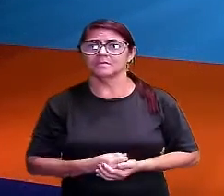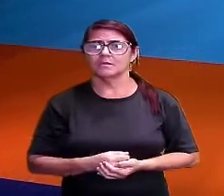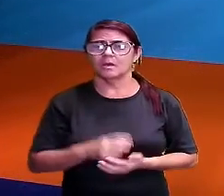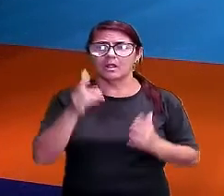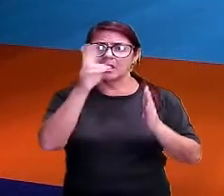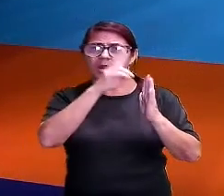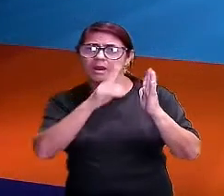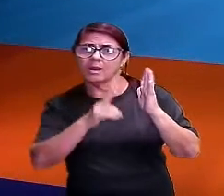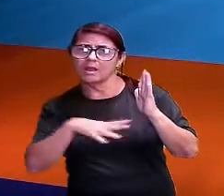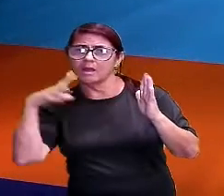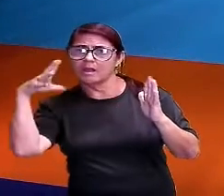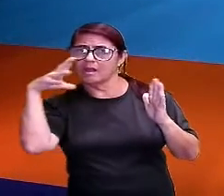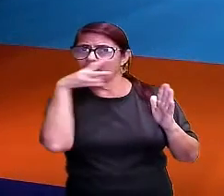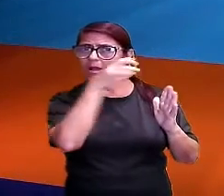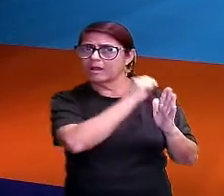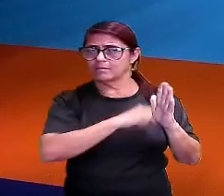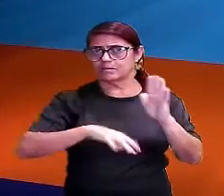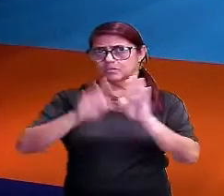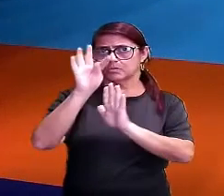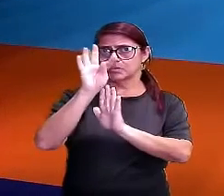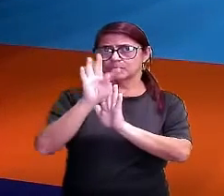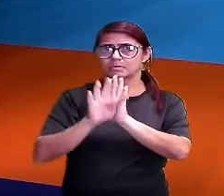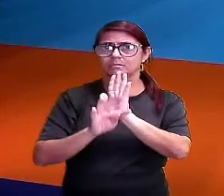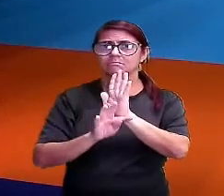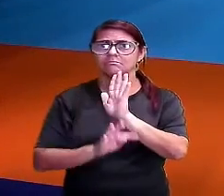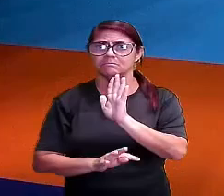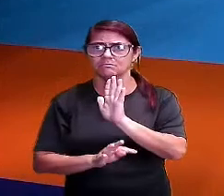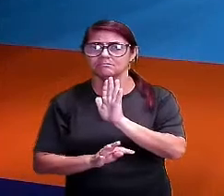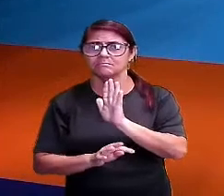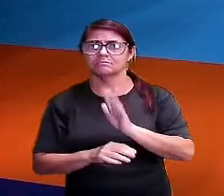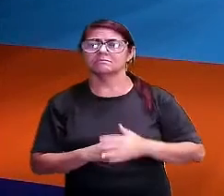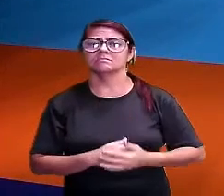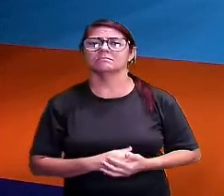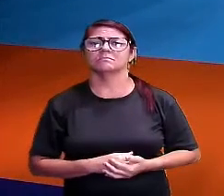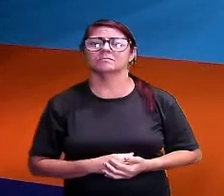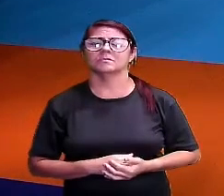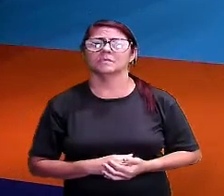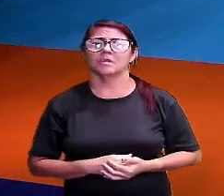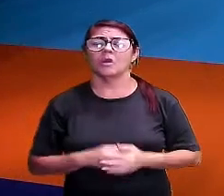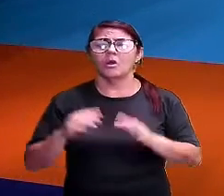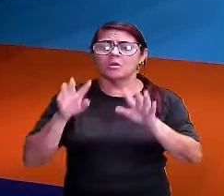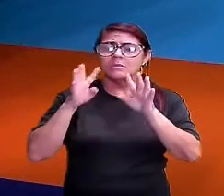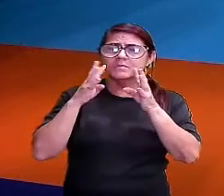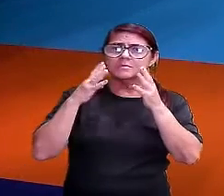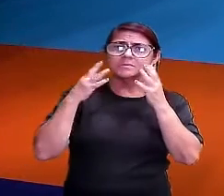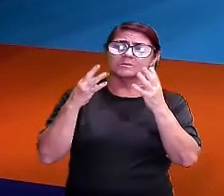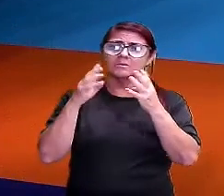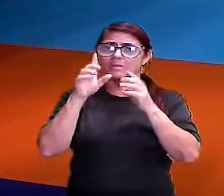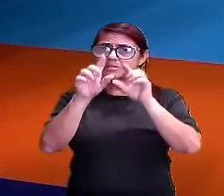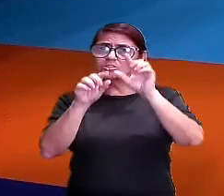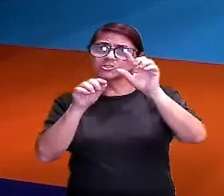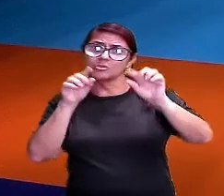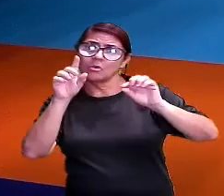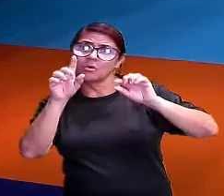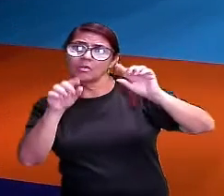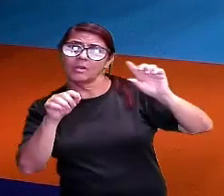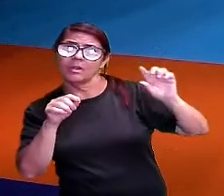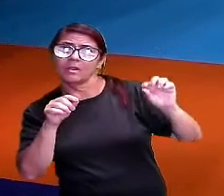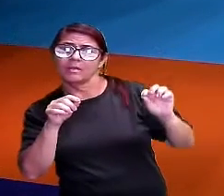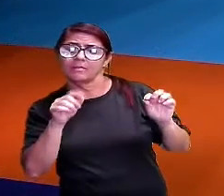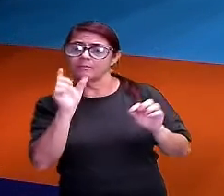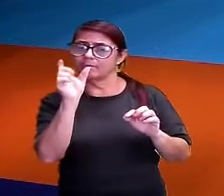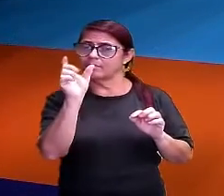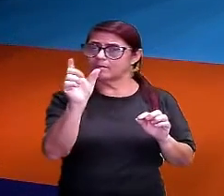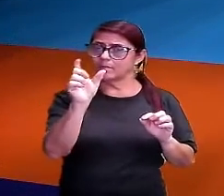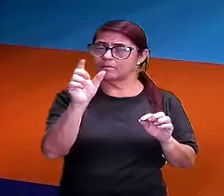lida rapidinho nesse texto, nesse pequeno texto, e a gente vai retirar deles as palavras com M